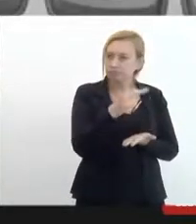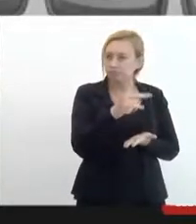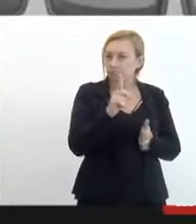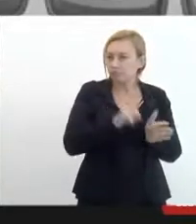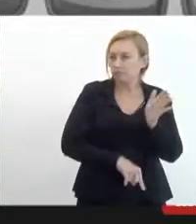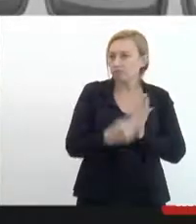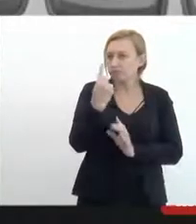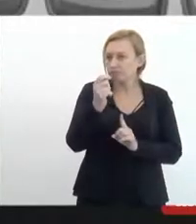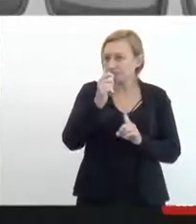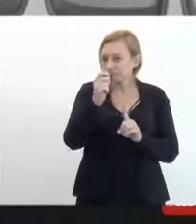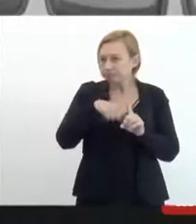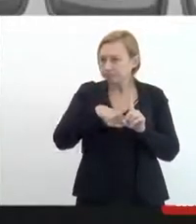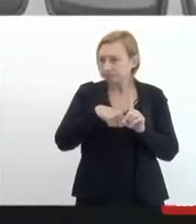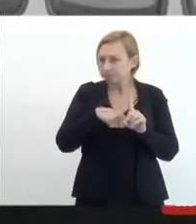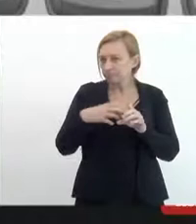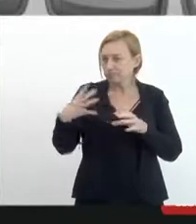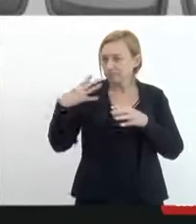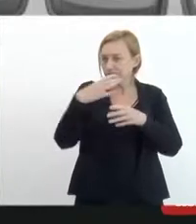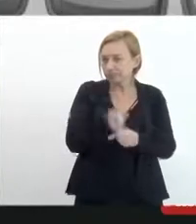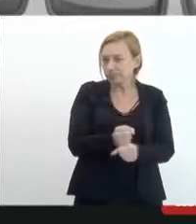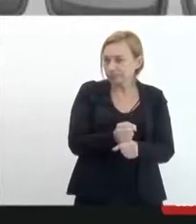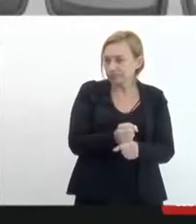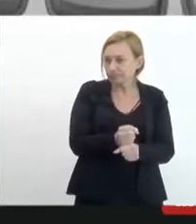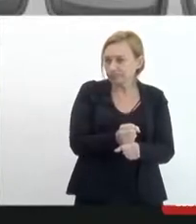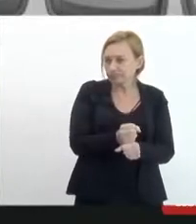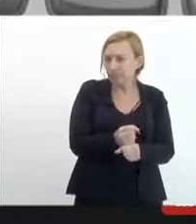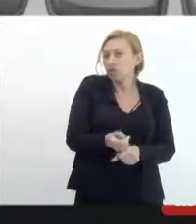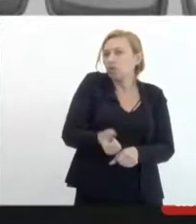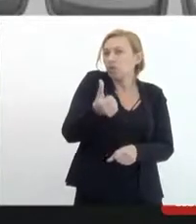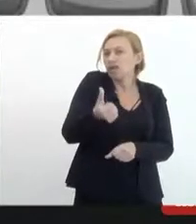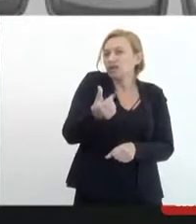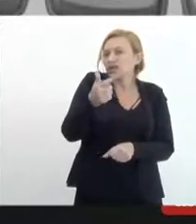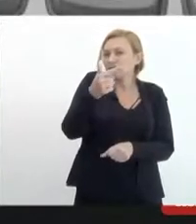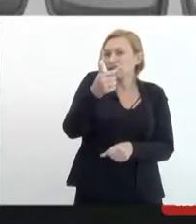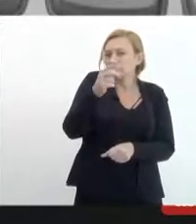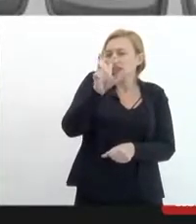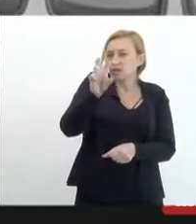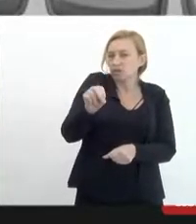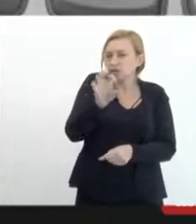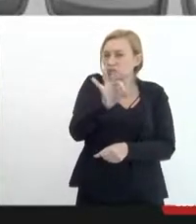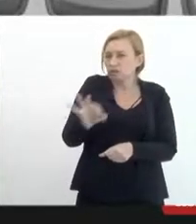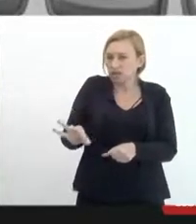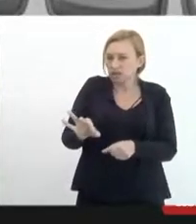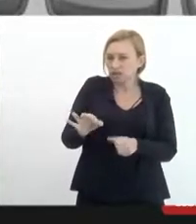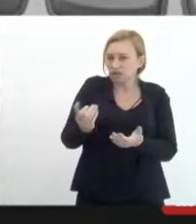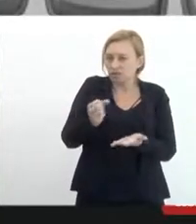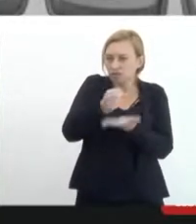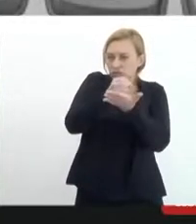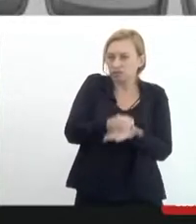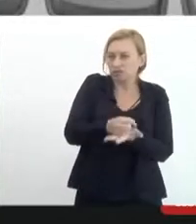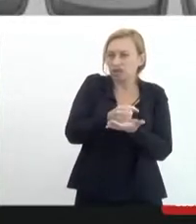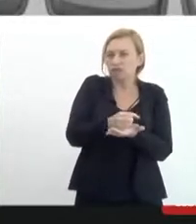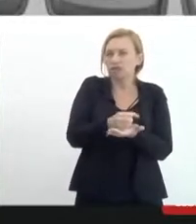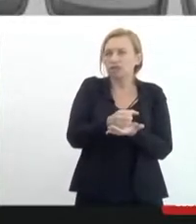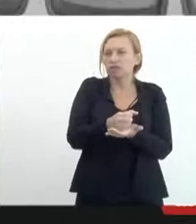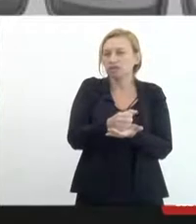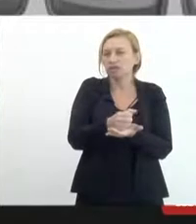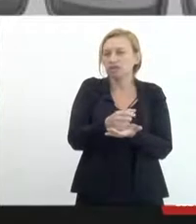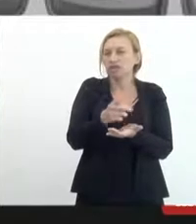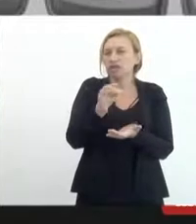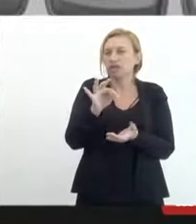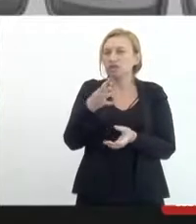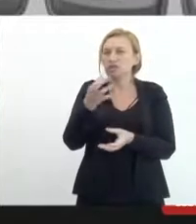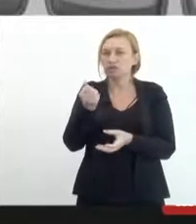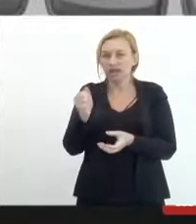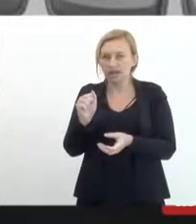mês, a soma de quase 50% no peso da carga tributária aplicada, né? Então, estou